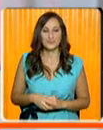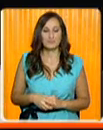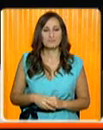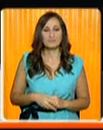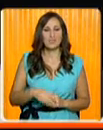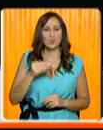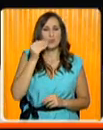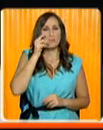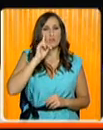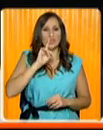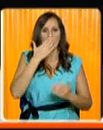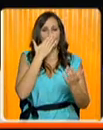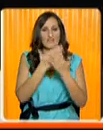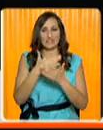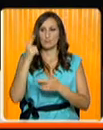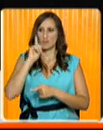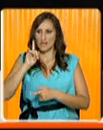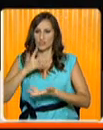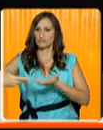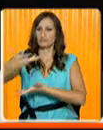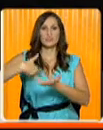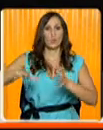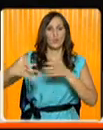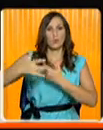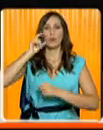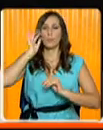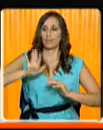Como é que as mulheres se despem à frente umas das outras?